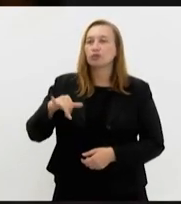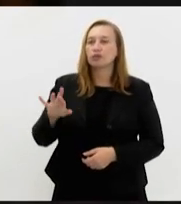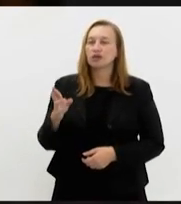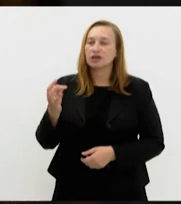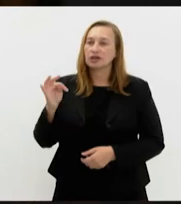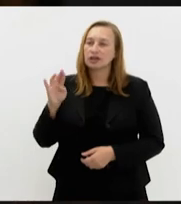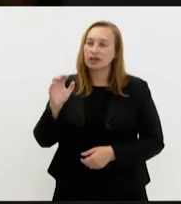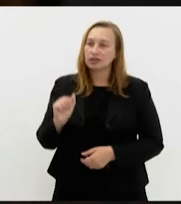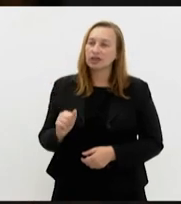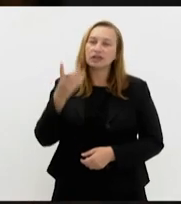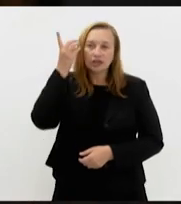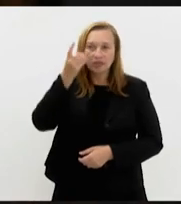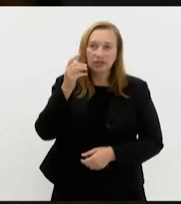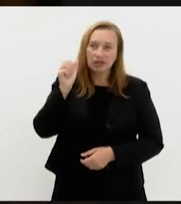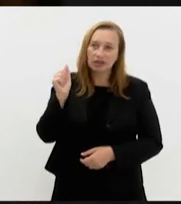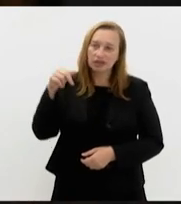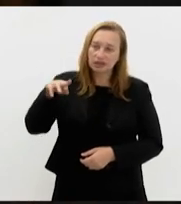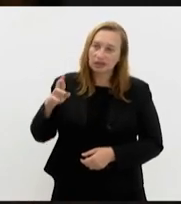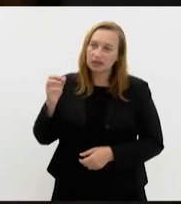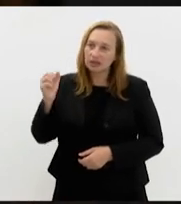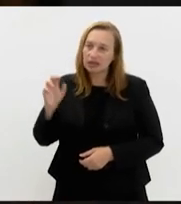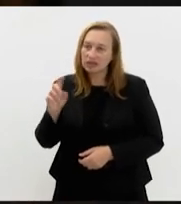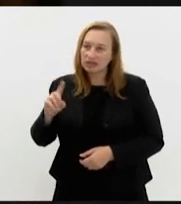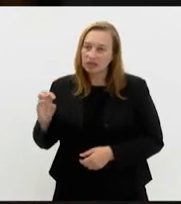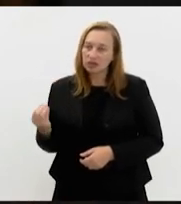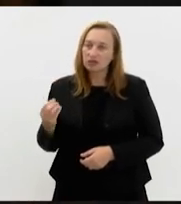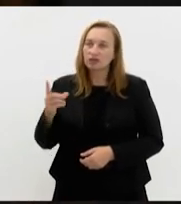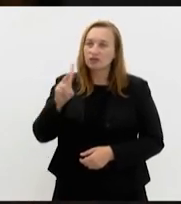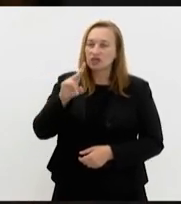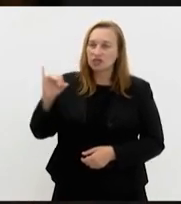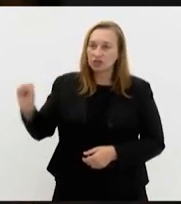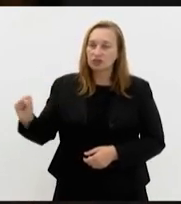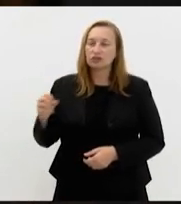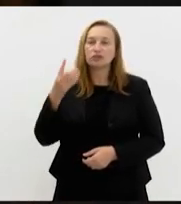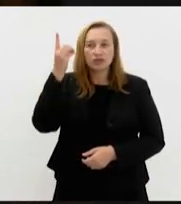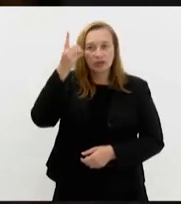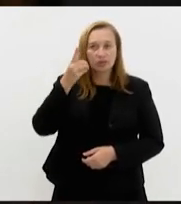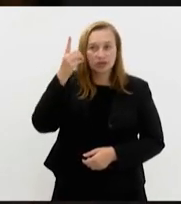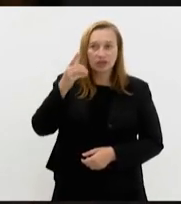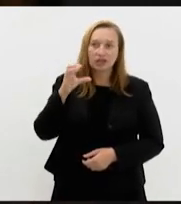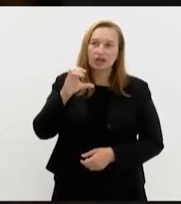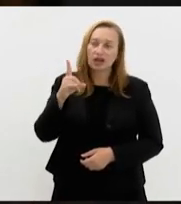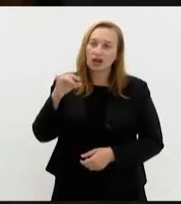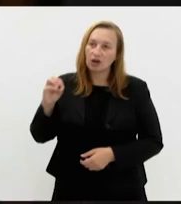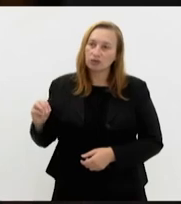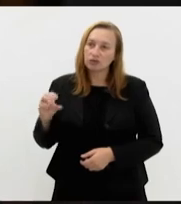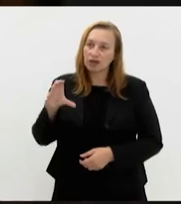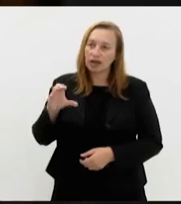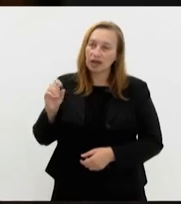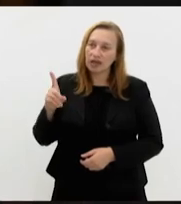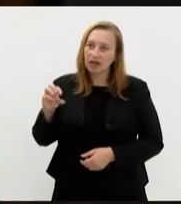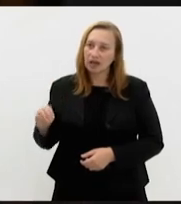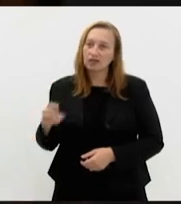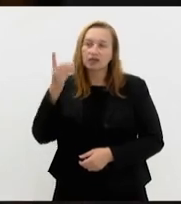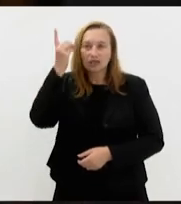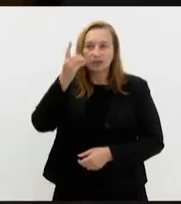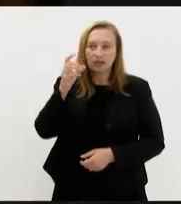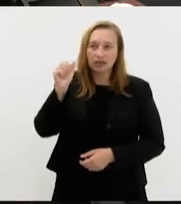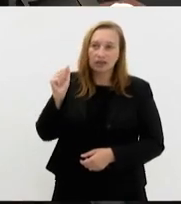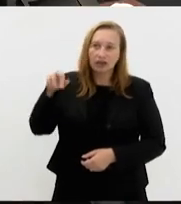deputado Andrezinho Siciliano, Vinícius Cozolino, Cláudio Caiado, Anderson